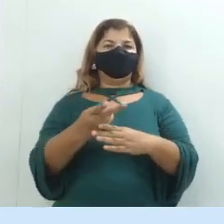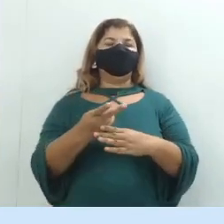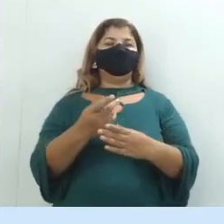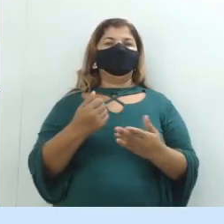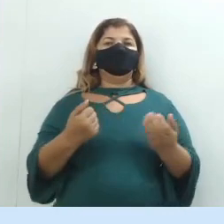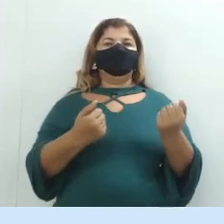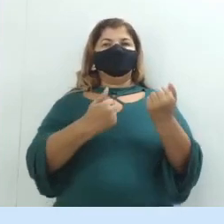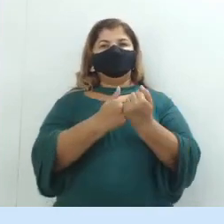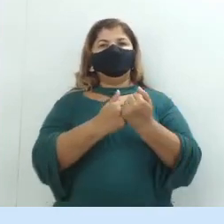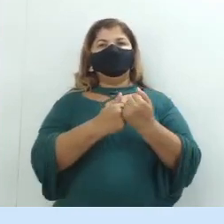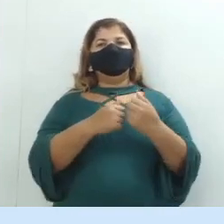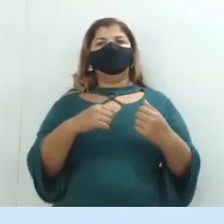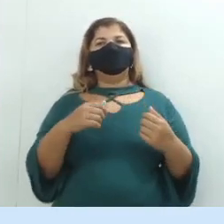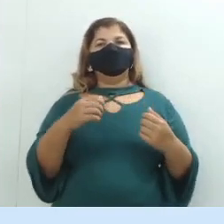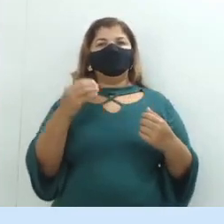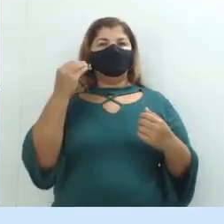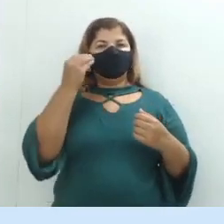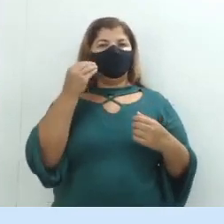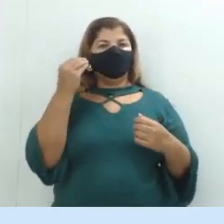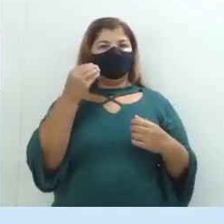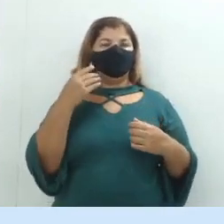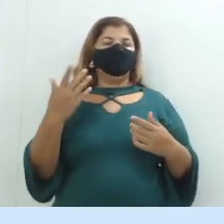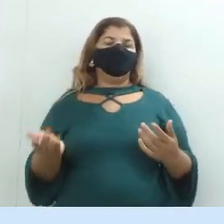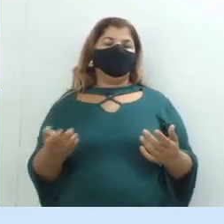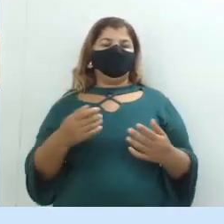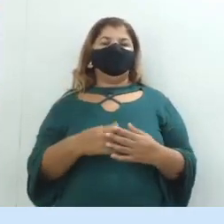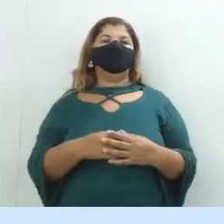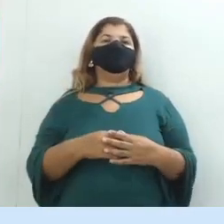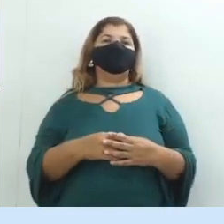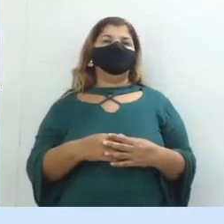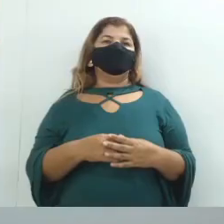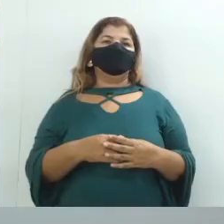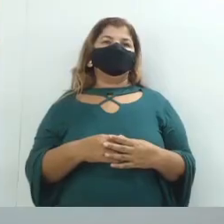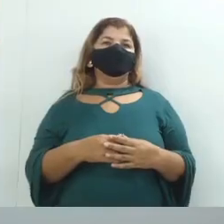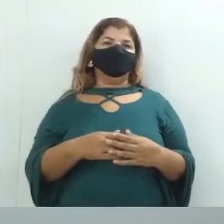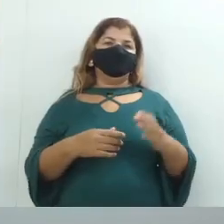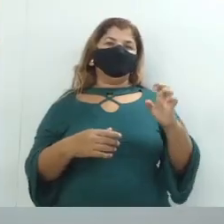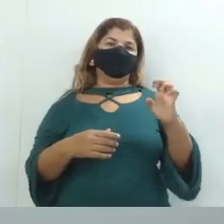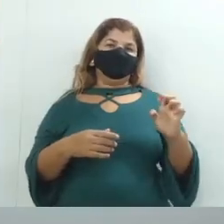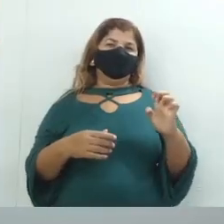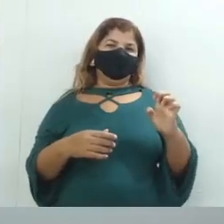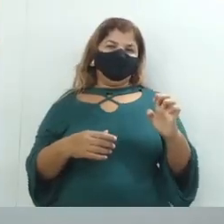método experimental. Vamos à resposta correta em 1, 2, 3, 4, 5. Tá aí,